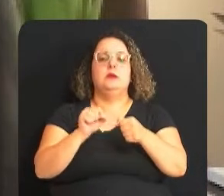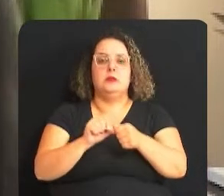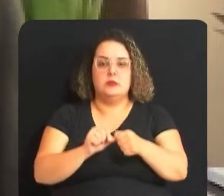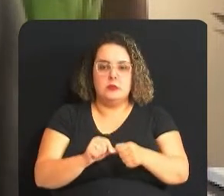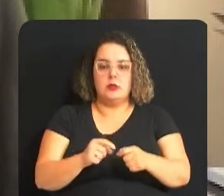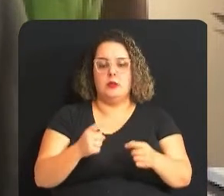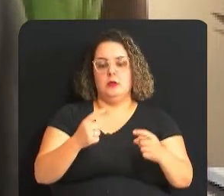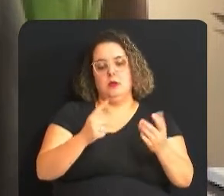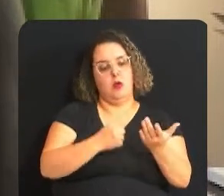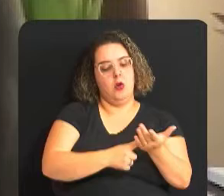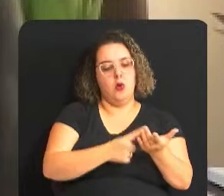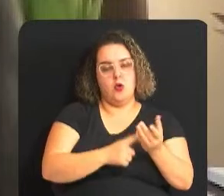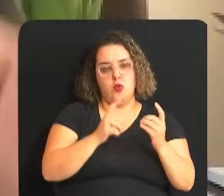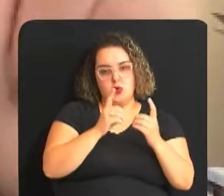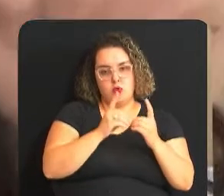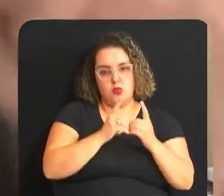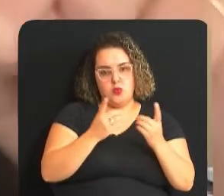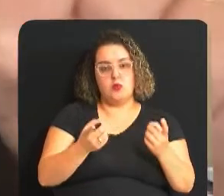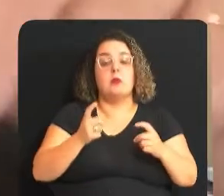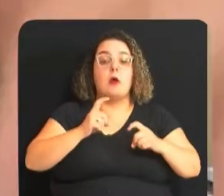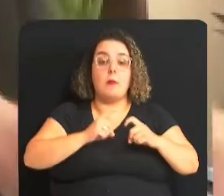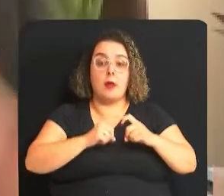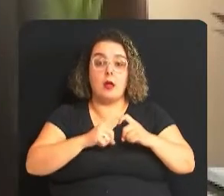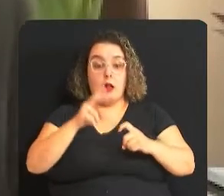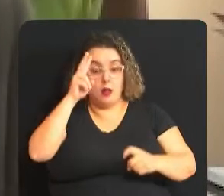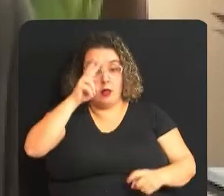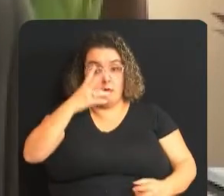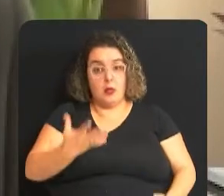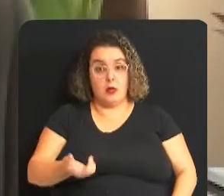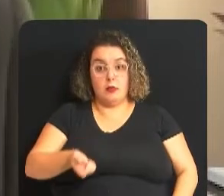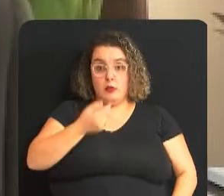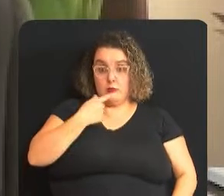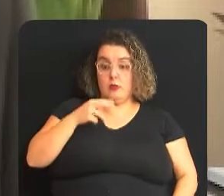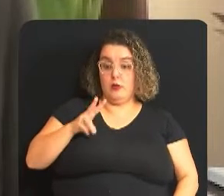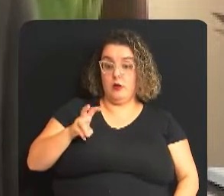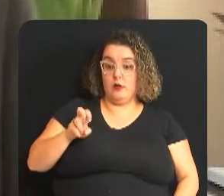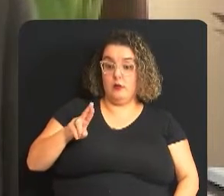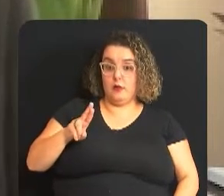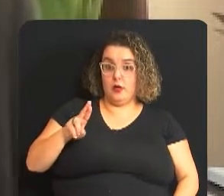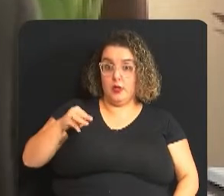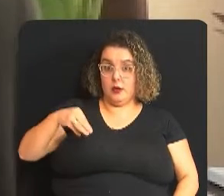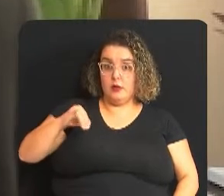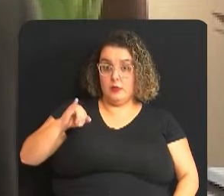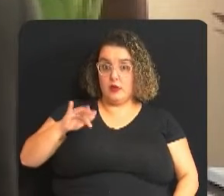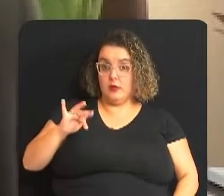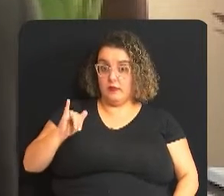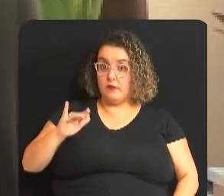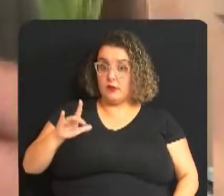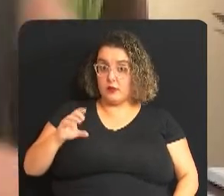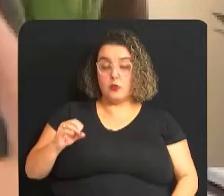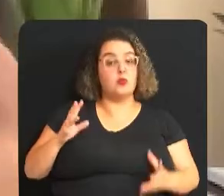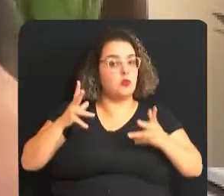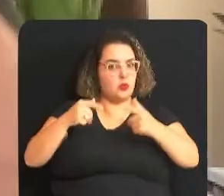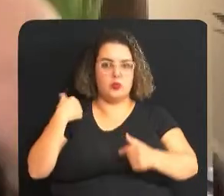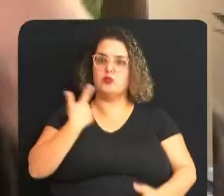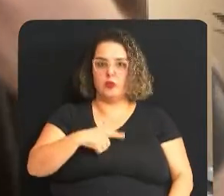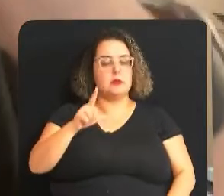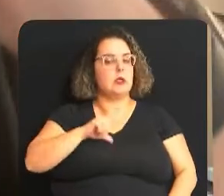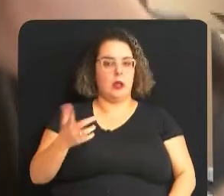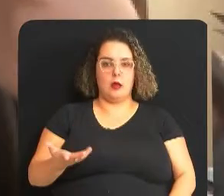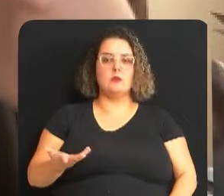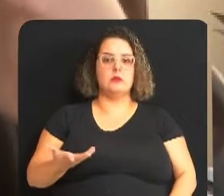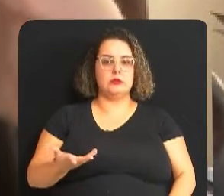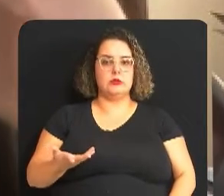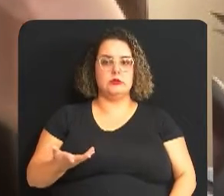médica, 3 vezes ao ano, e lembrar o médico que tem que tomar vermífugo, porque todos nós temos. E o verme,